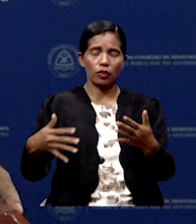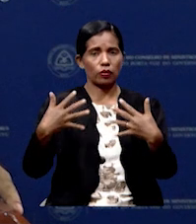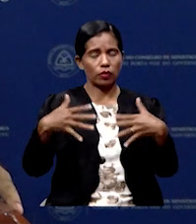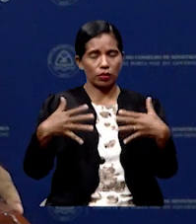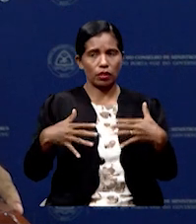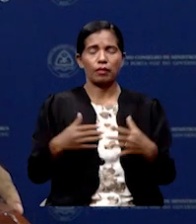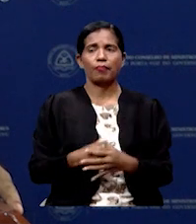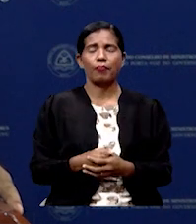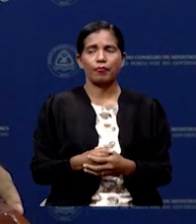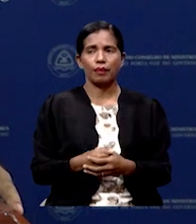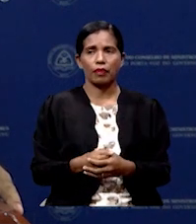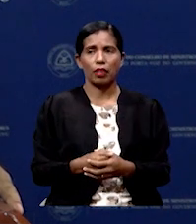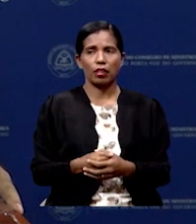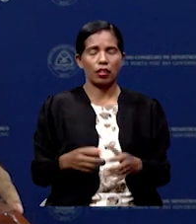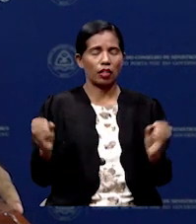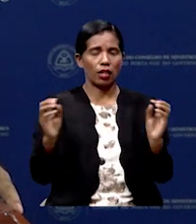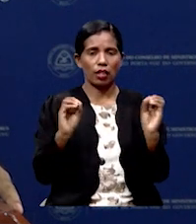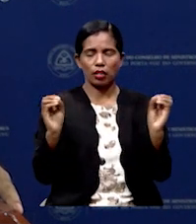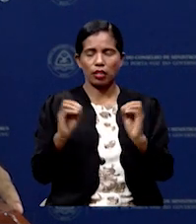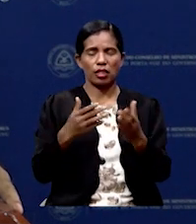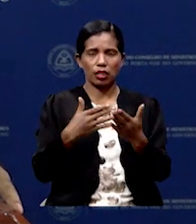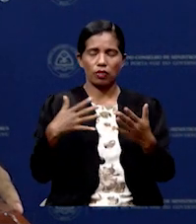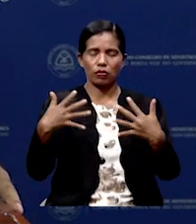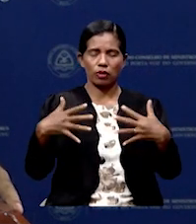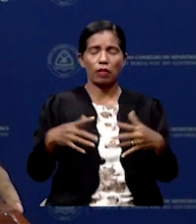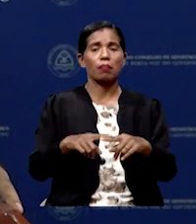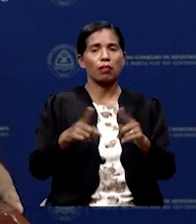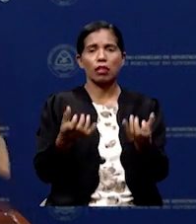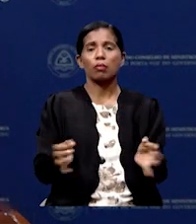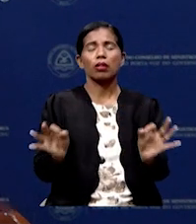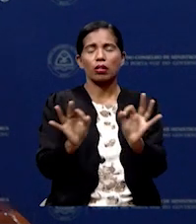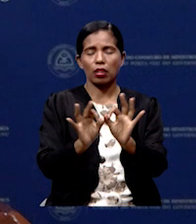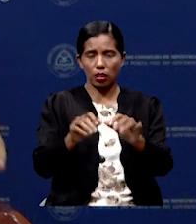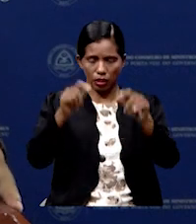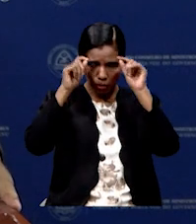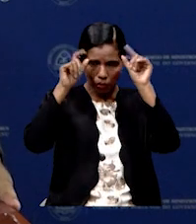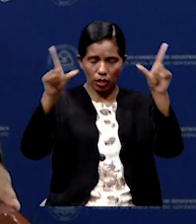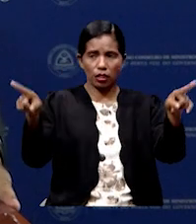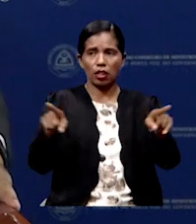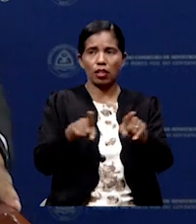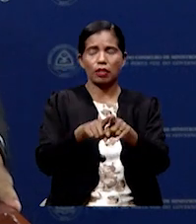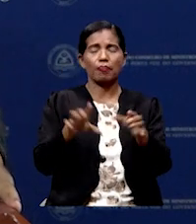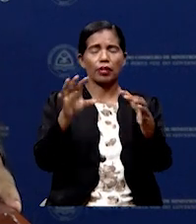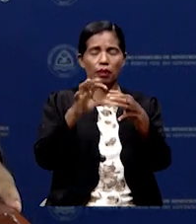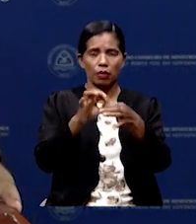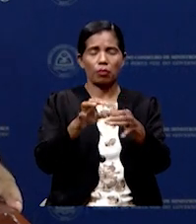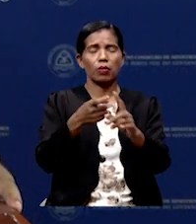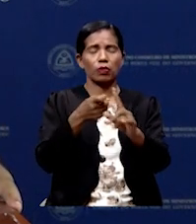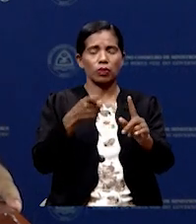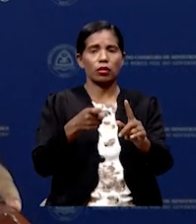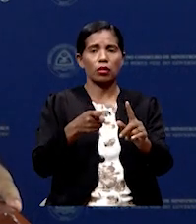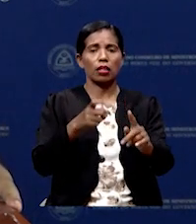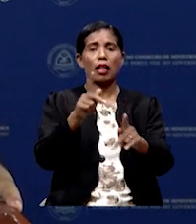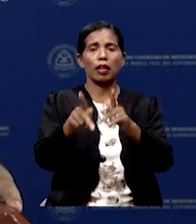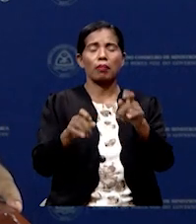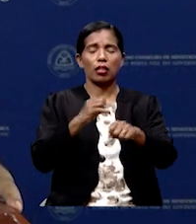armas nucleares e tal aí mísseis será, mas bem importante deve já tudo Timor-Leste nessa membro ida da comunidade internacional